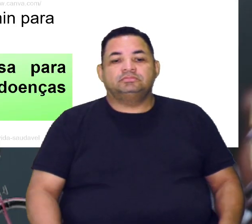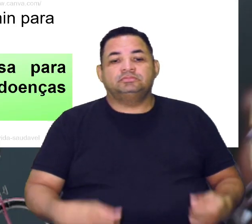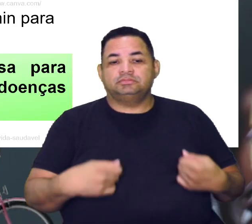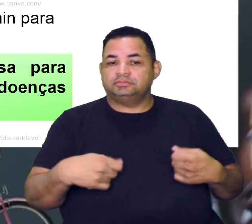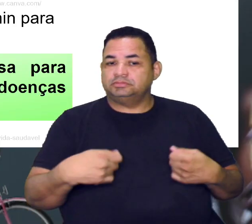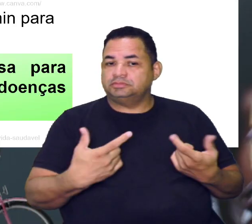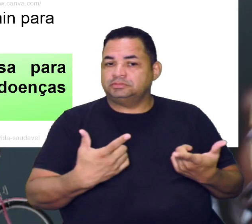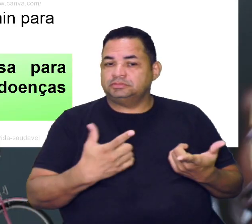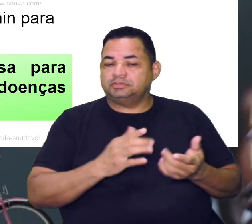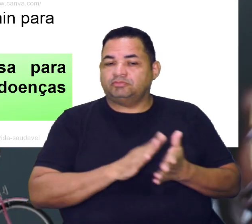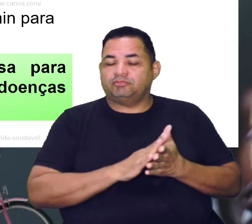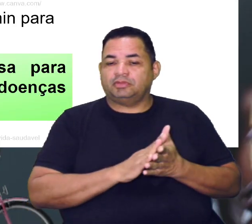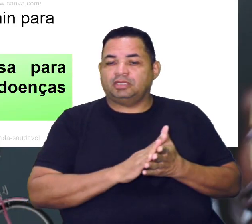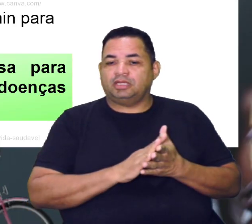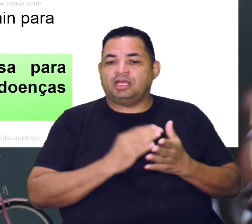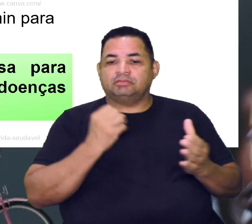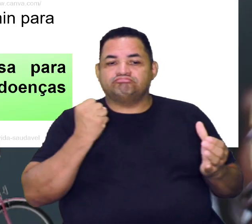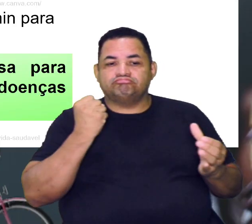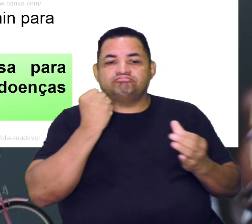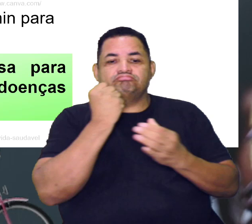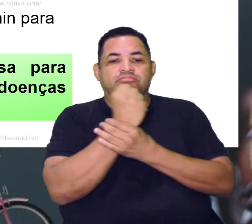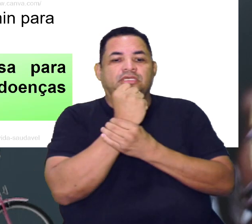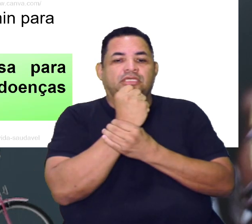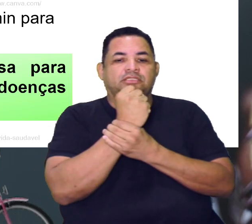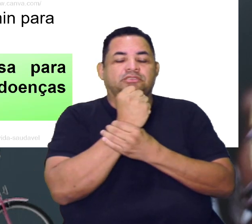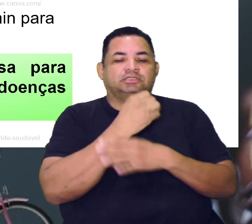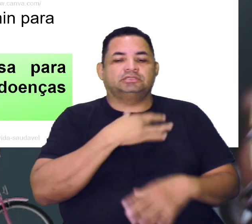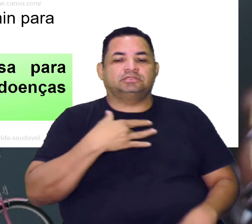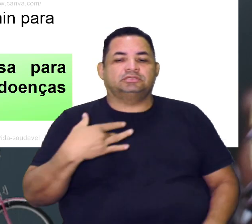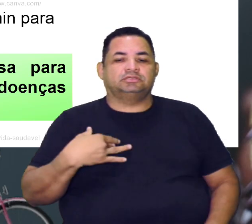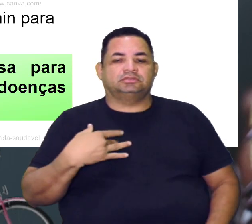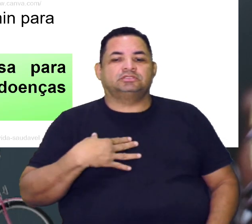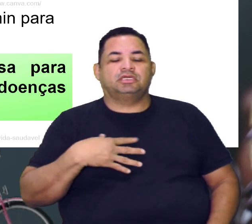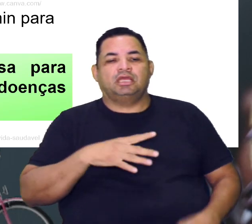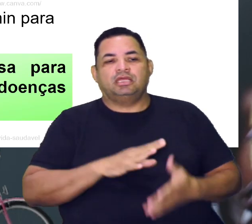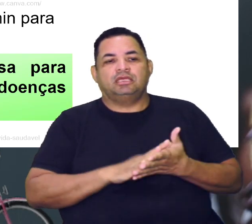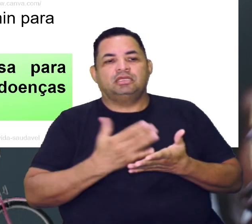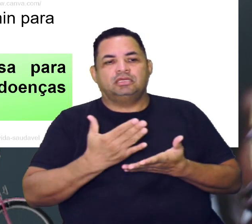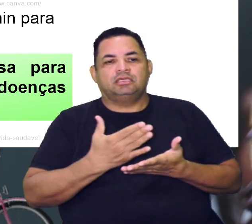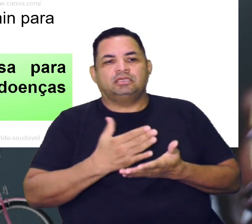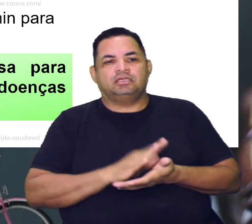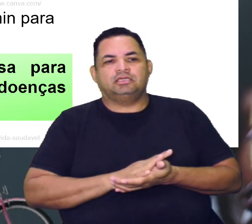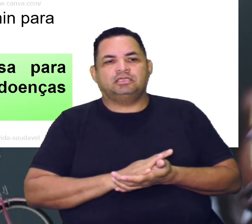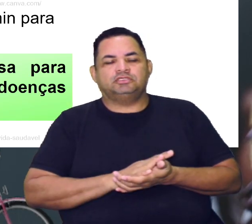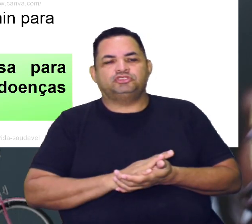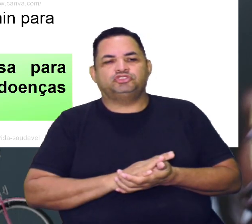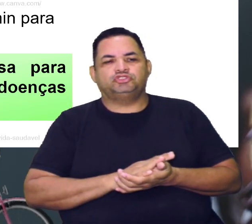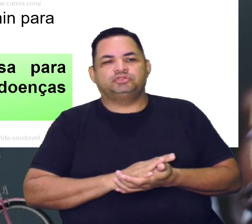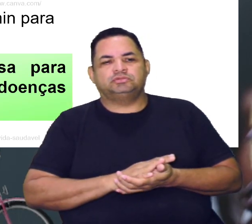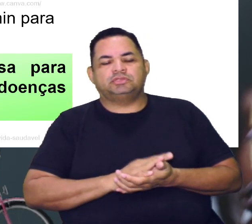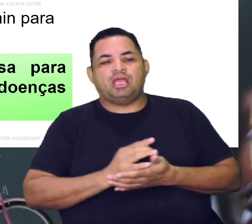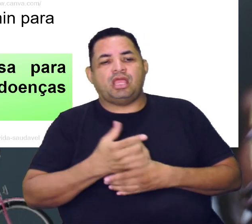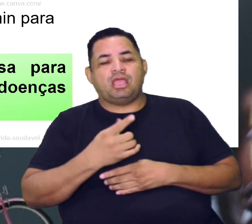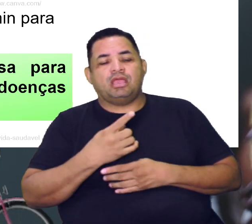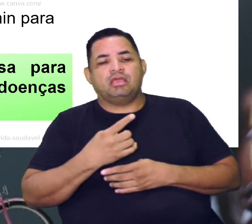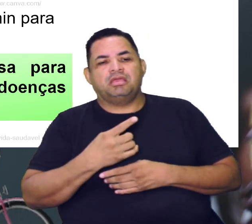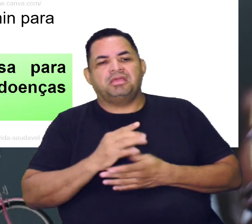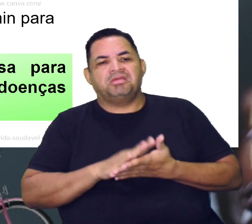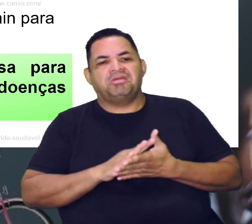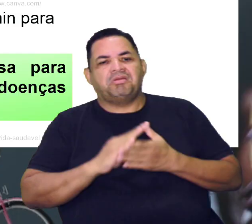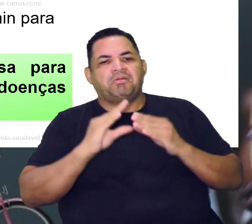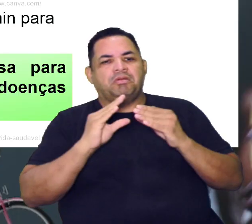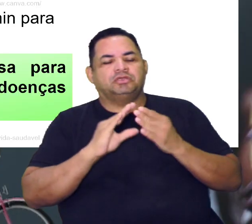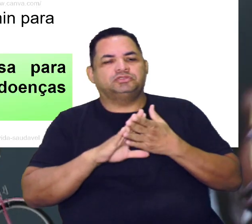uma pessoa precisa é garantir saúde e minimizar os riscos de doenças crônicas. Quais são essas doenças, prof? Eu estou falando